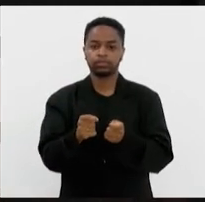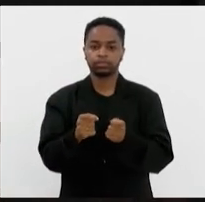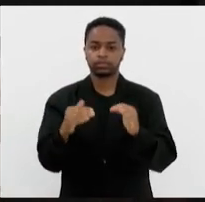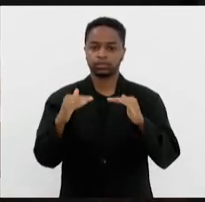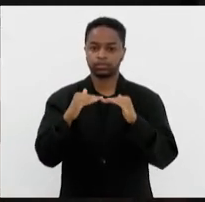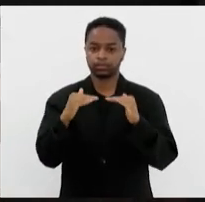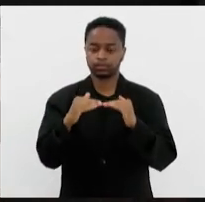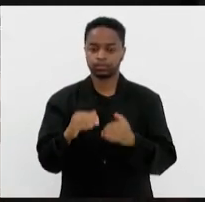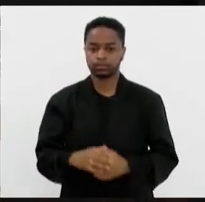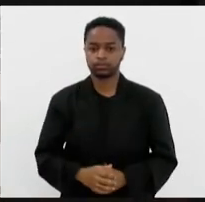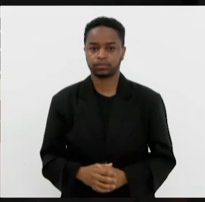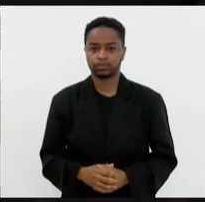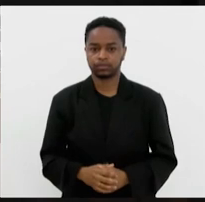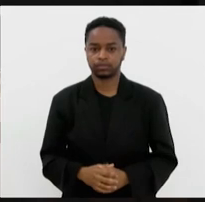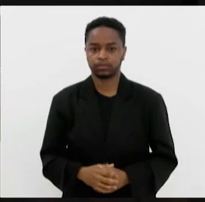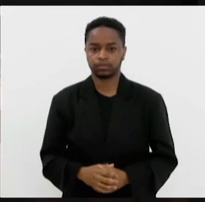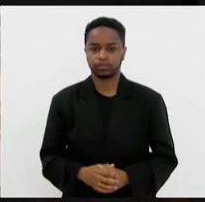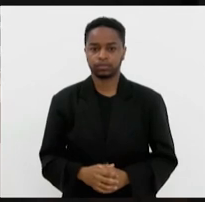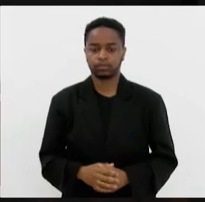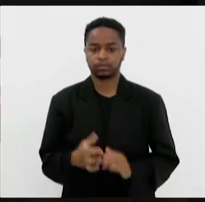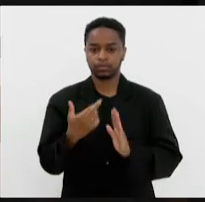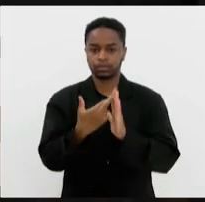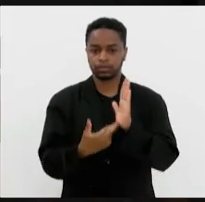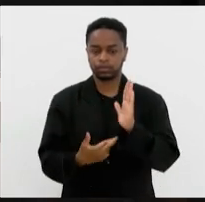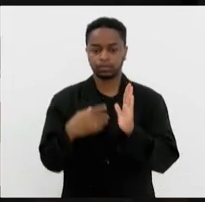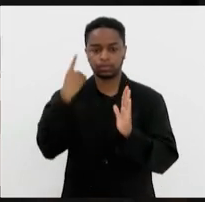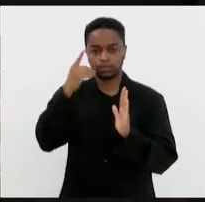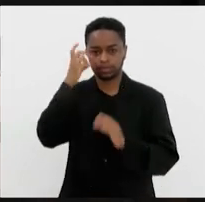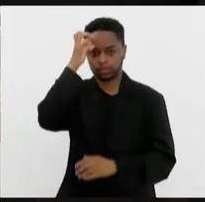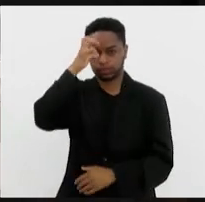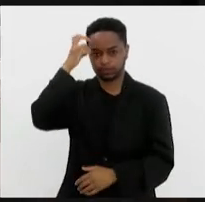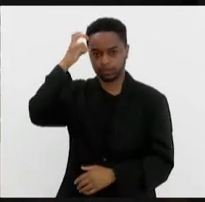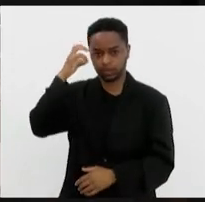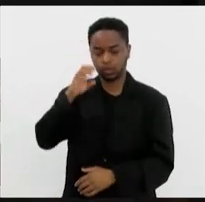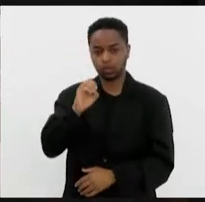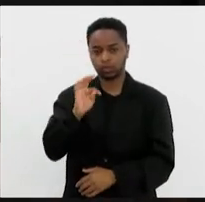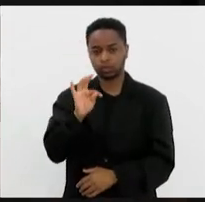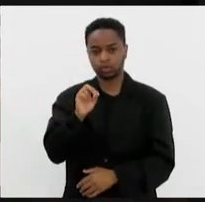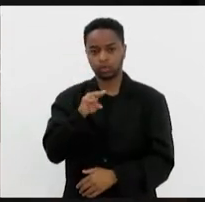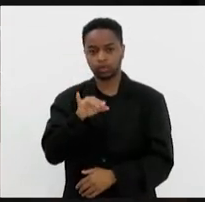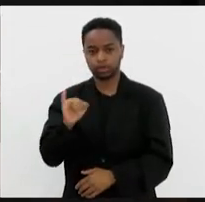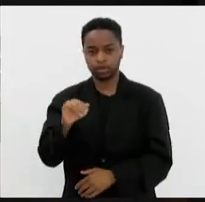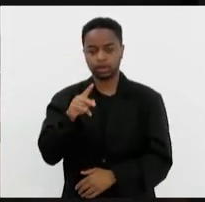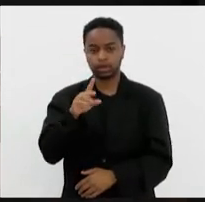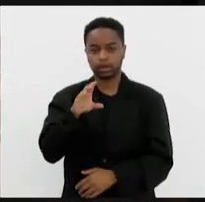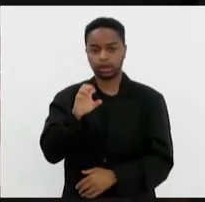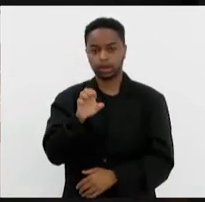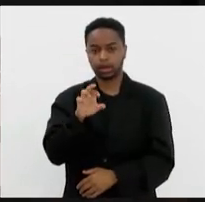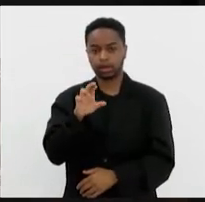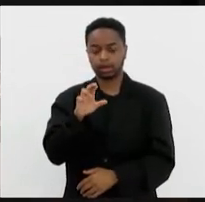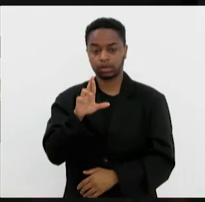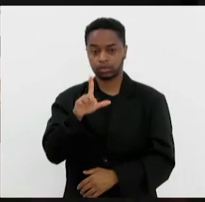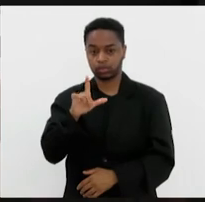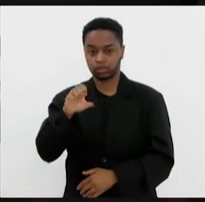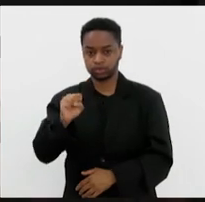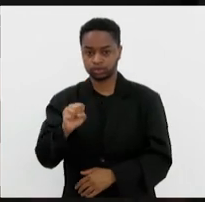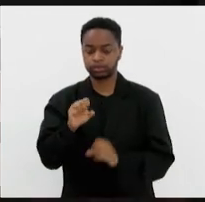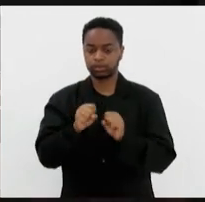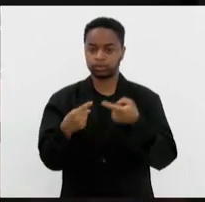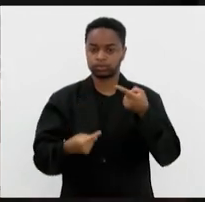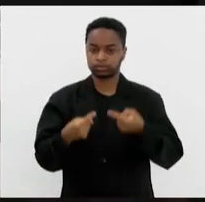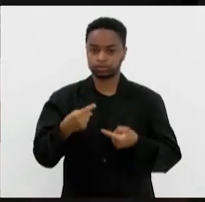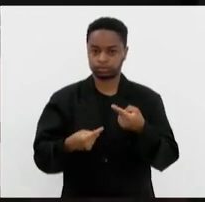Controle, favorável. Relatores, deputados Verônica Lima, Otônio de Paula Pai e Carlos Macedo. Em